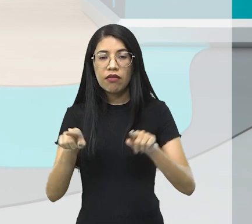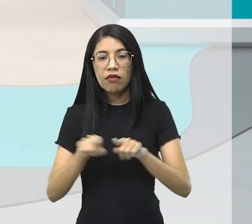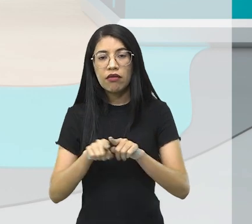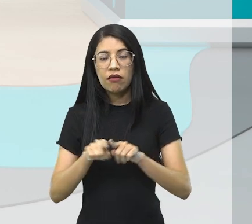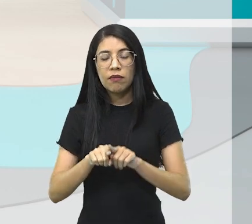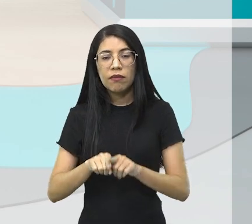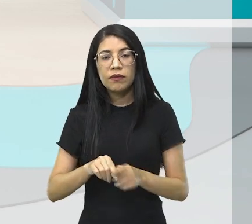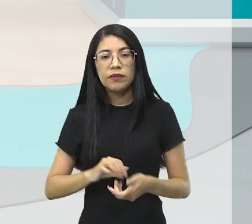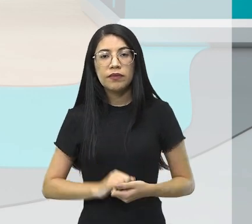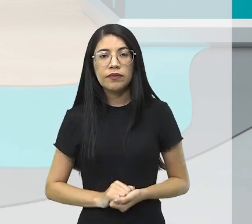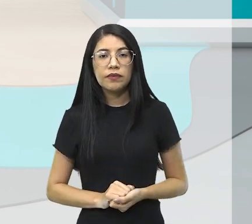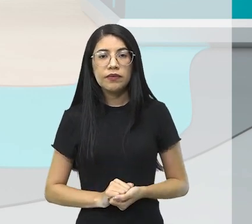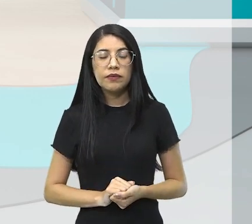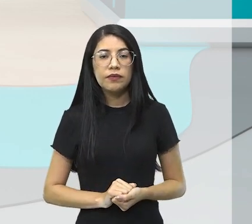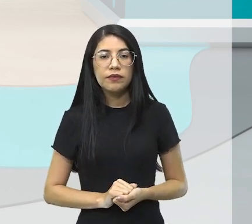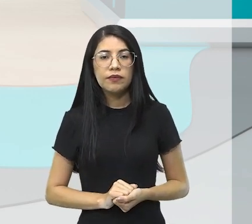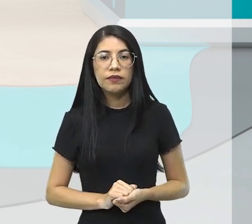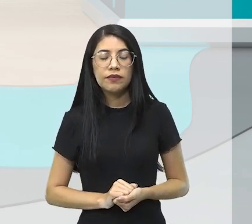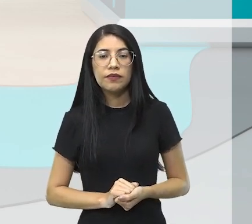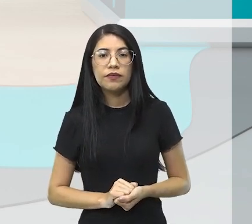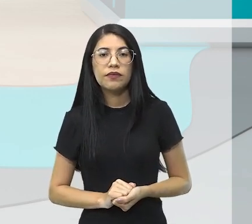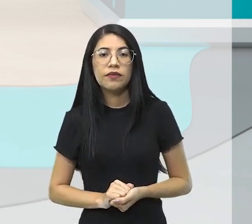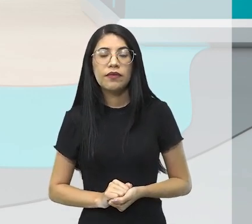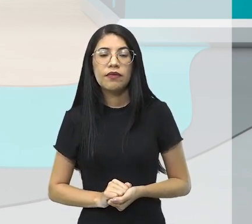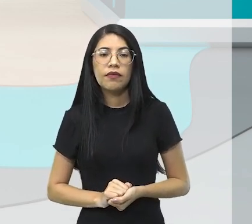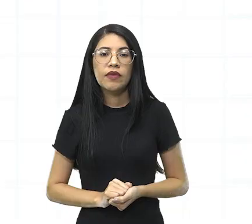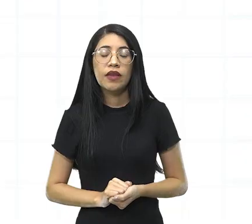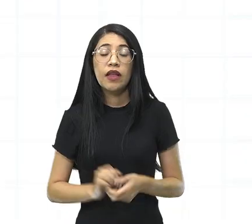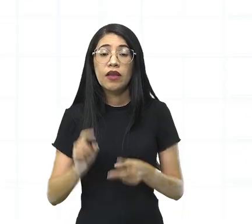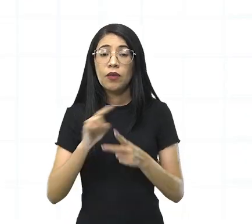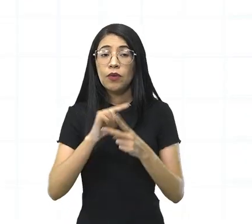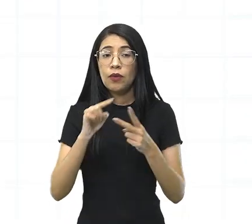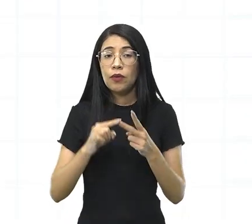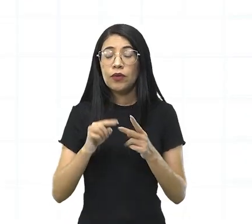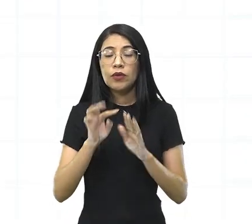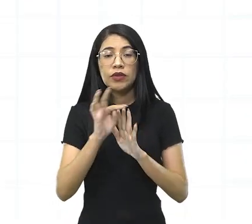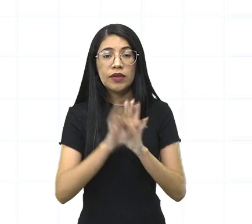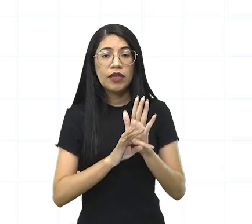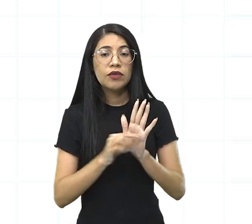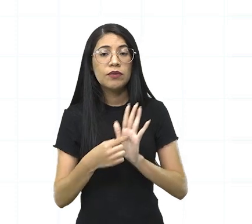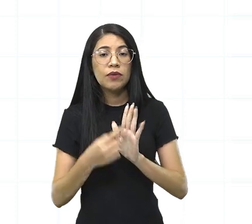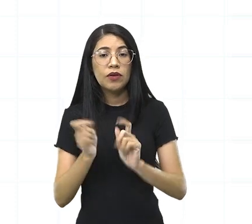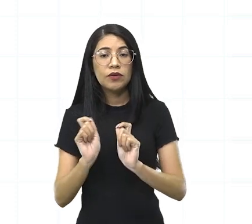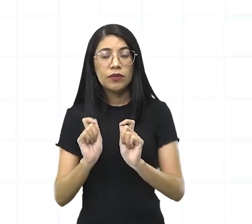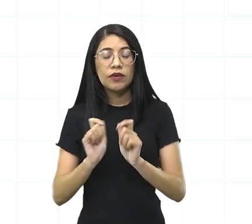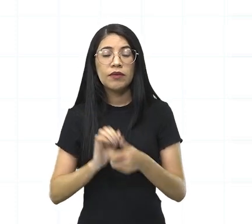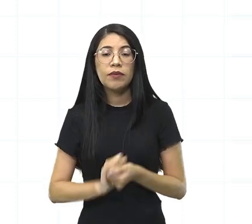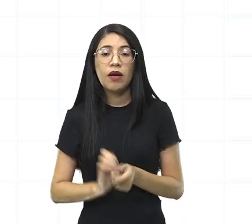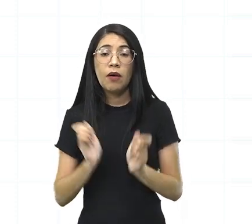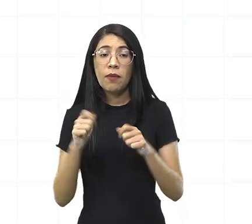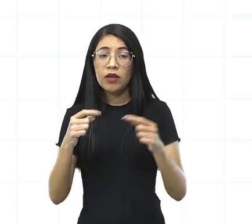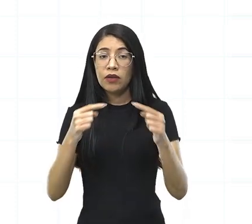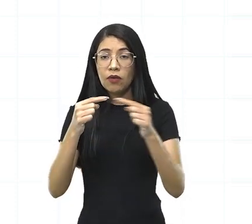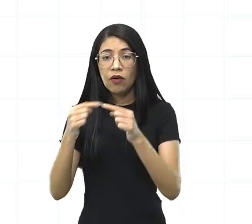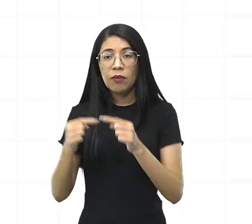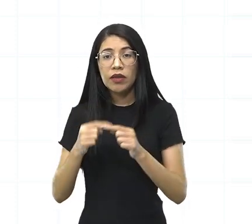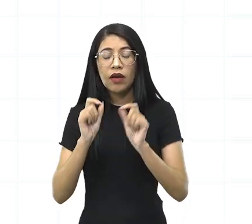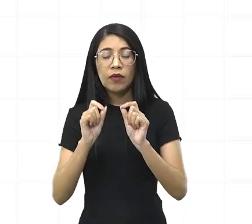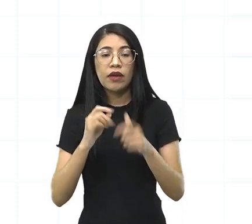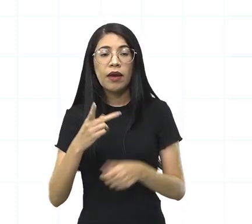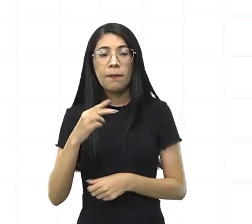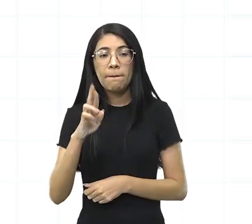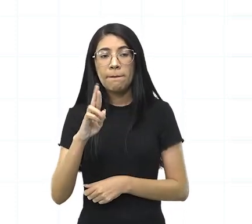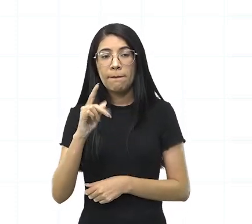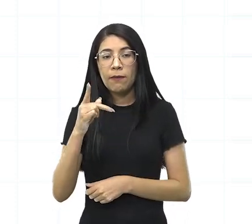cartaz ou no vídeo, tá? E aí, ambos, né, os textos podem ser enquadrados como